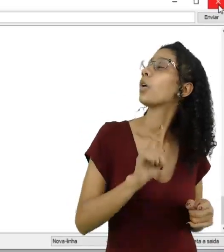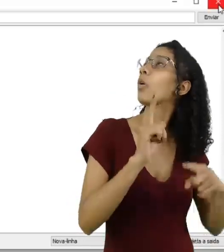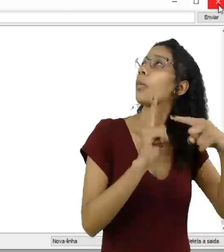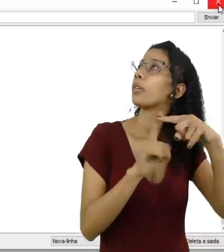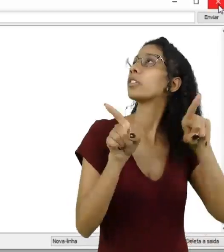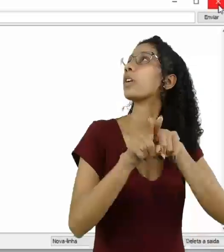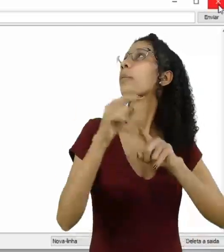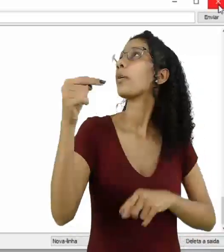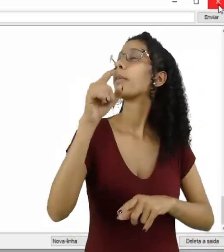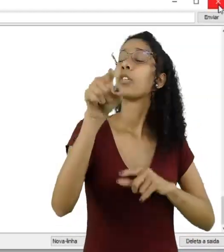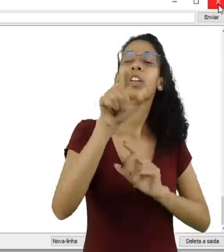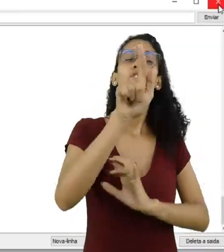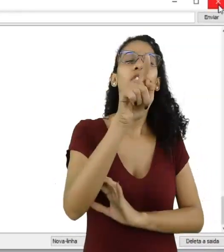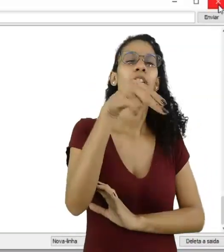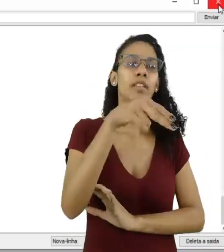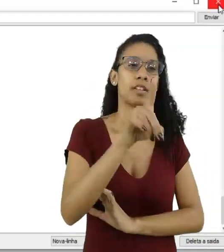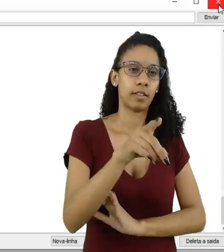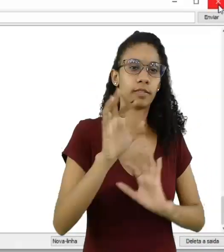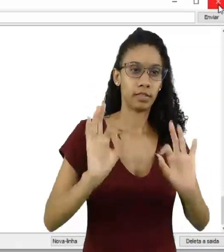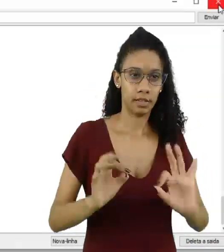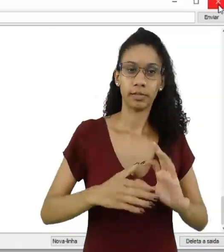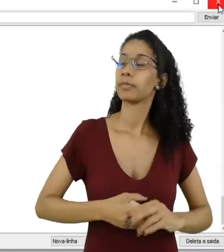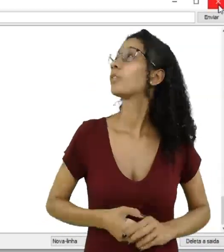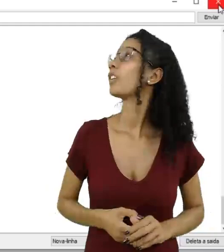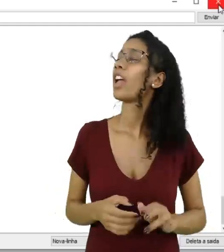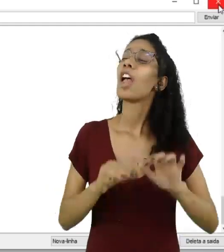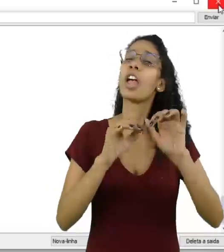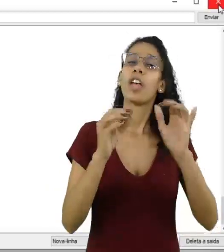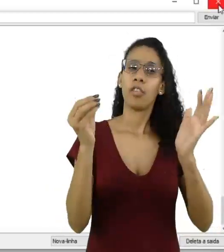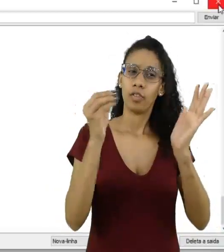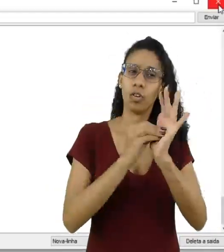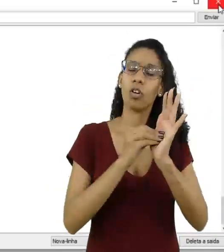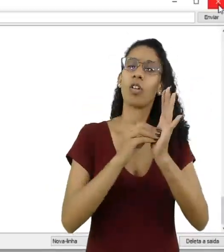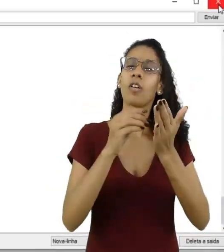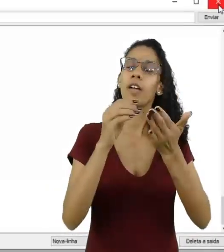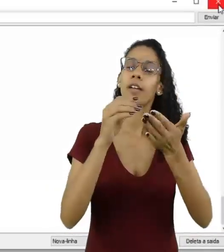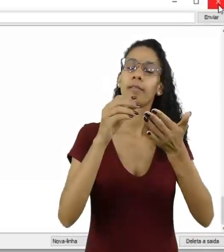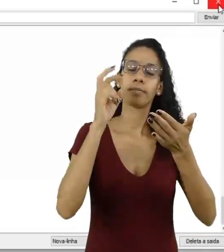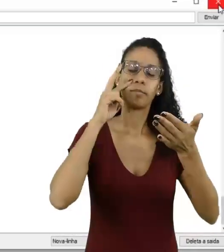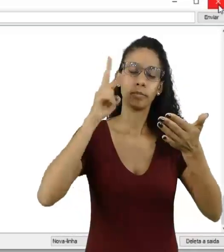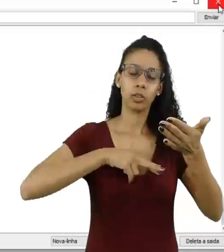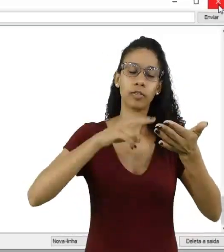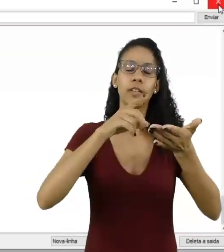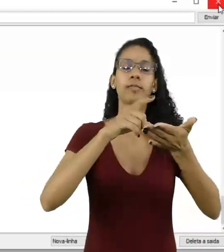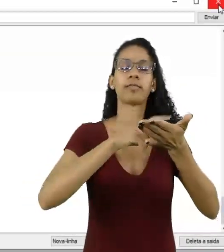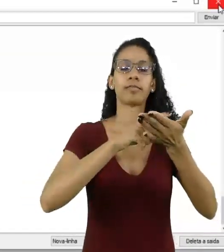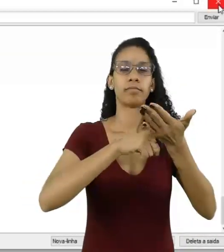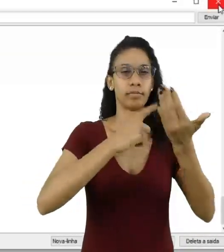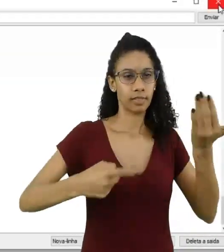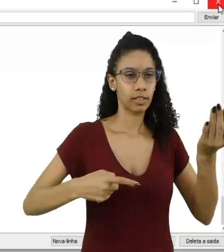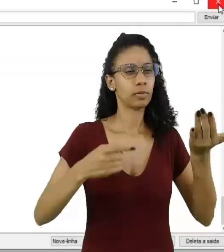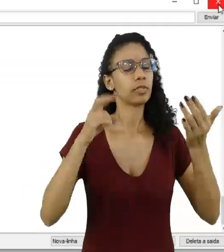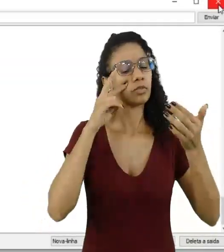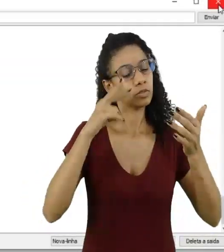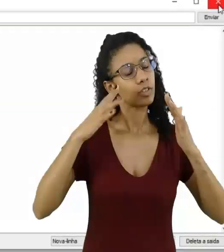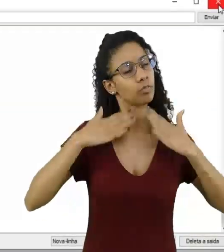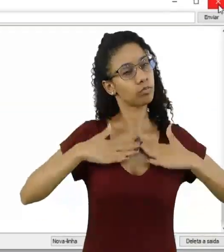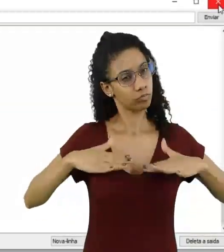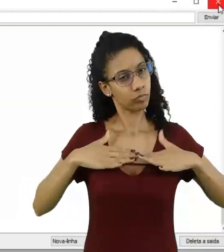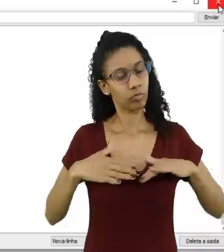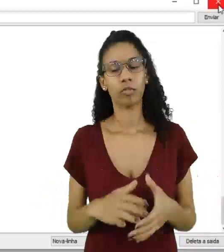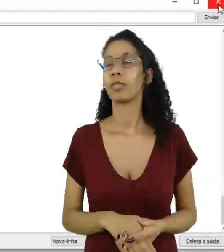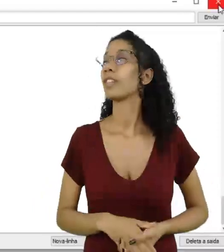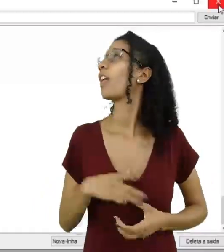menos é o GND, tá? Eu vou colocar essa descrição, vocês podem observar com calma na apostila de vocês. Então, eu tenho S